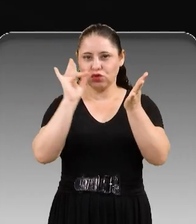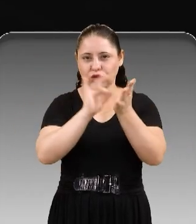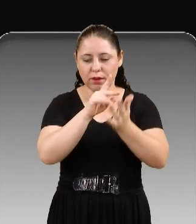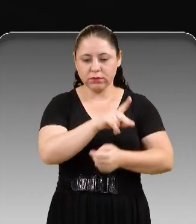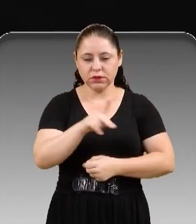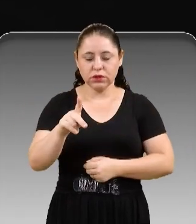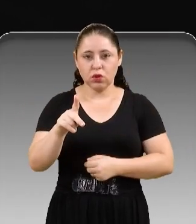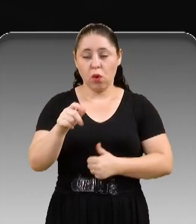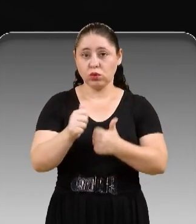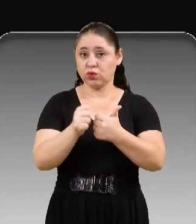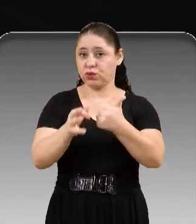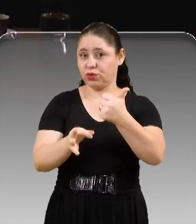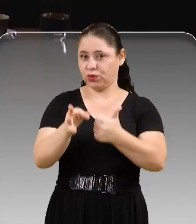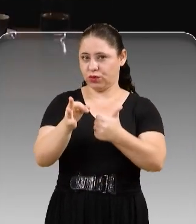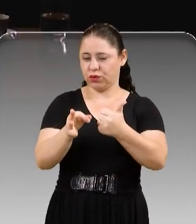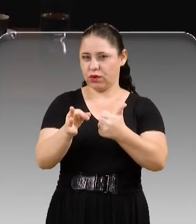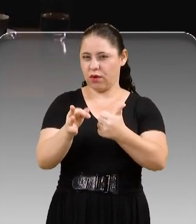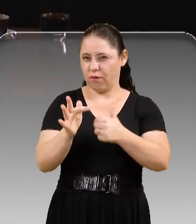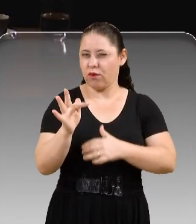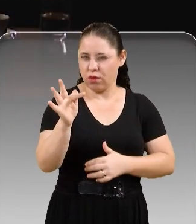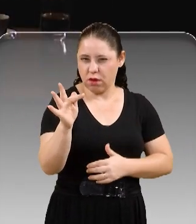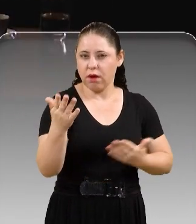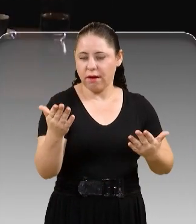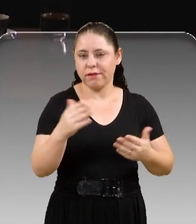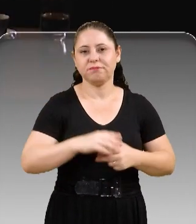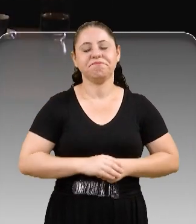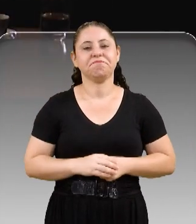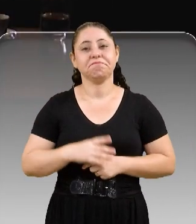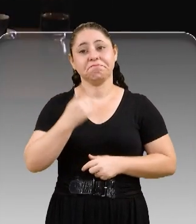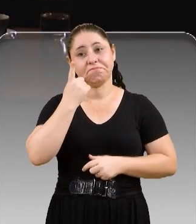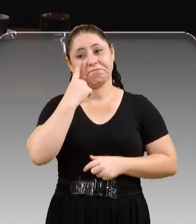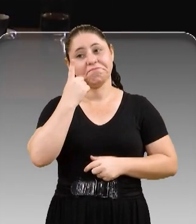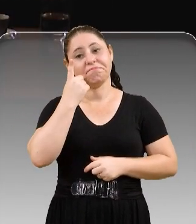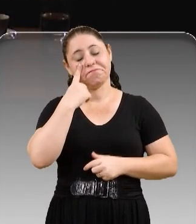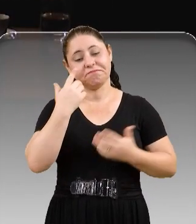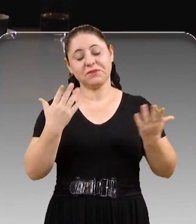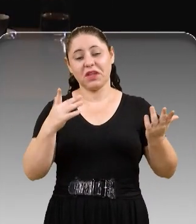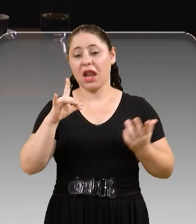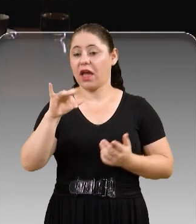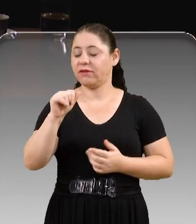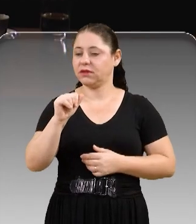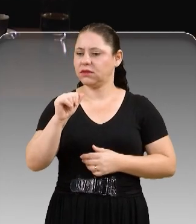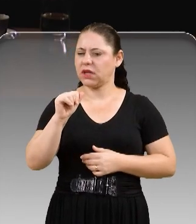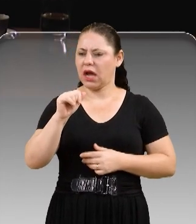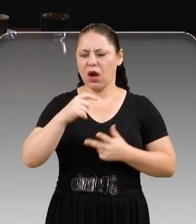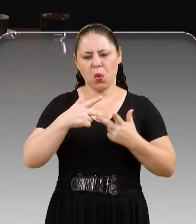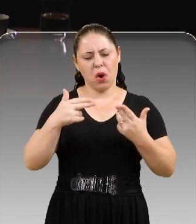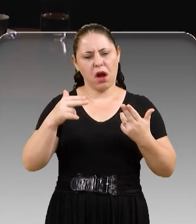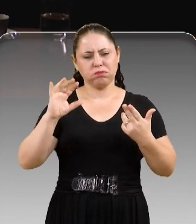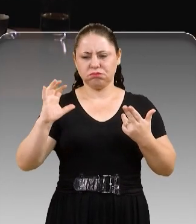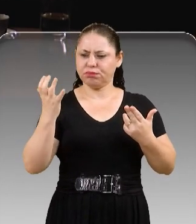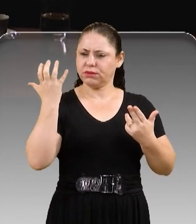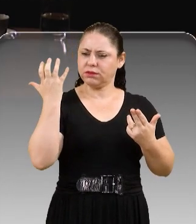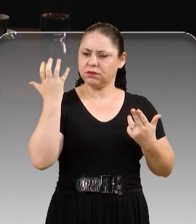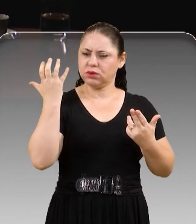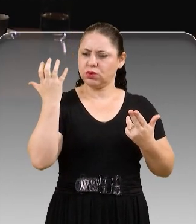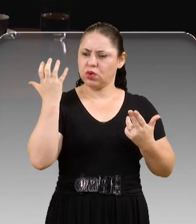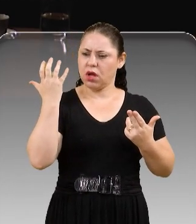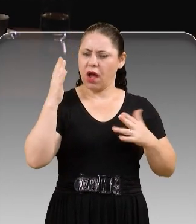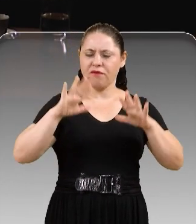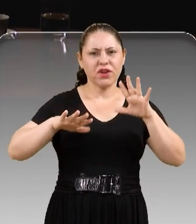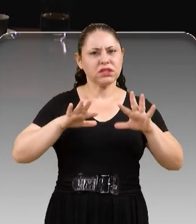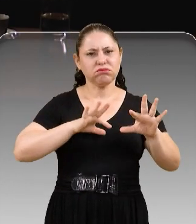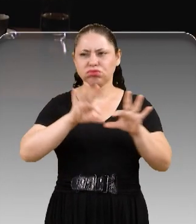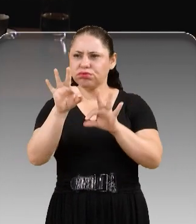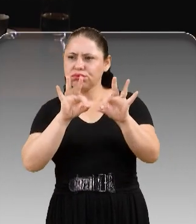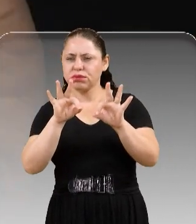de justiça, por exemplo, algum dia? Olha, Lívia, as coisas acontecem na vida da gente e sem a gente programar muito o